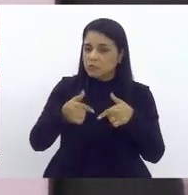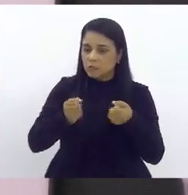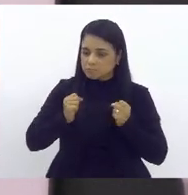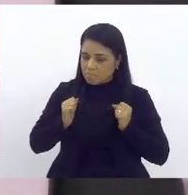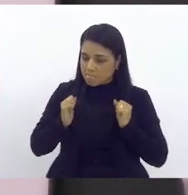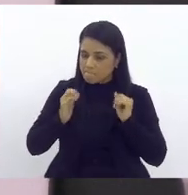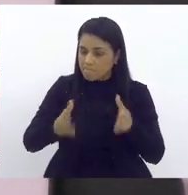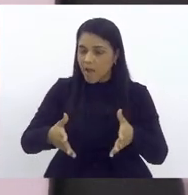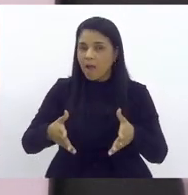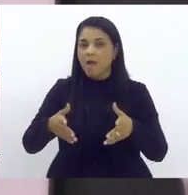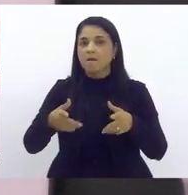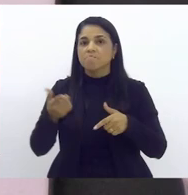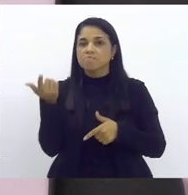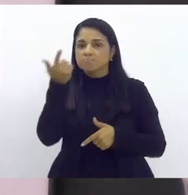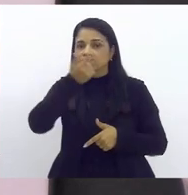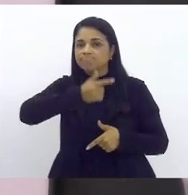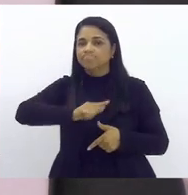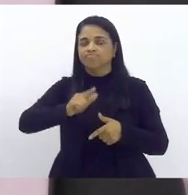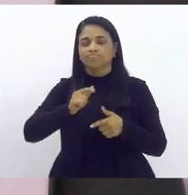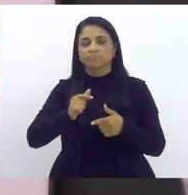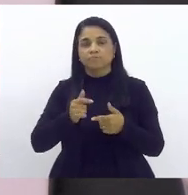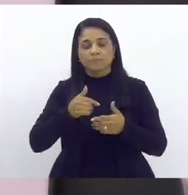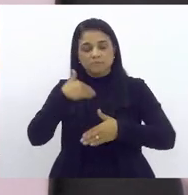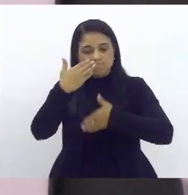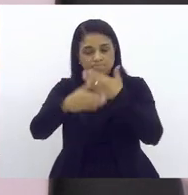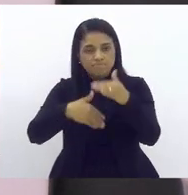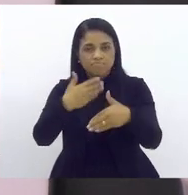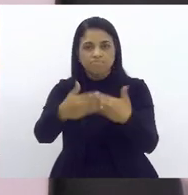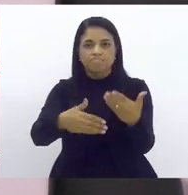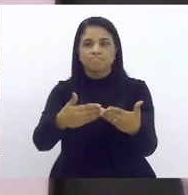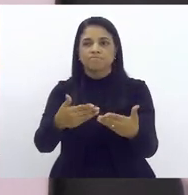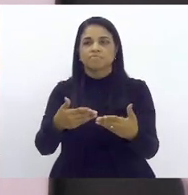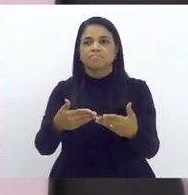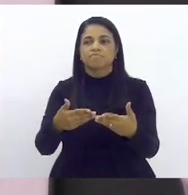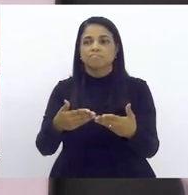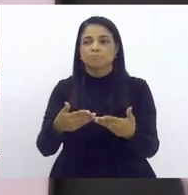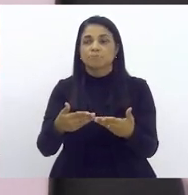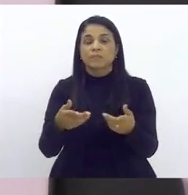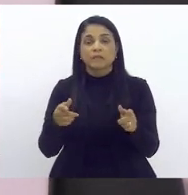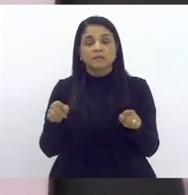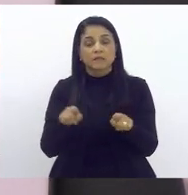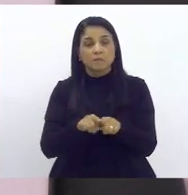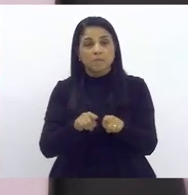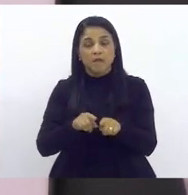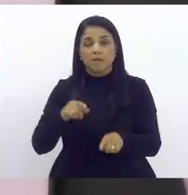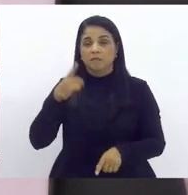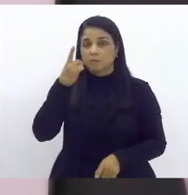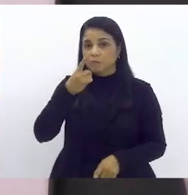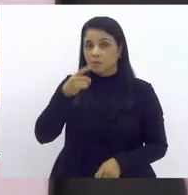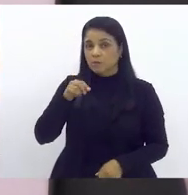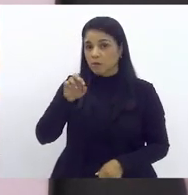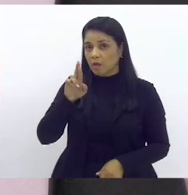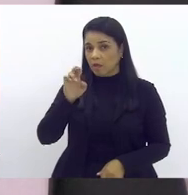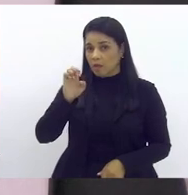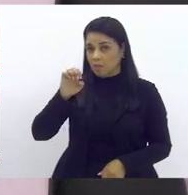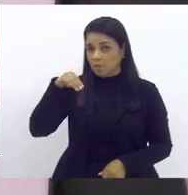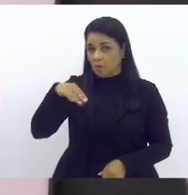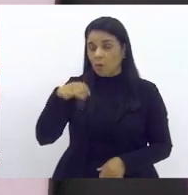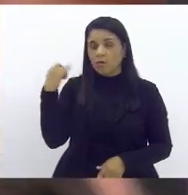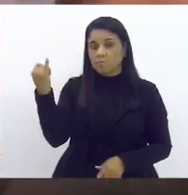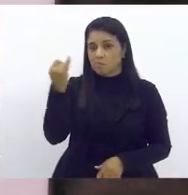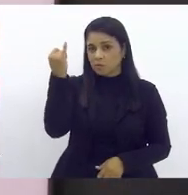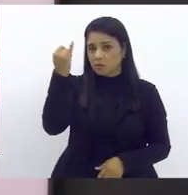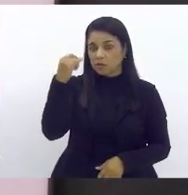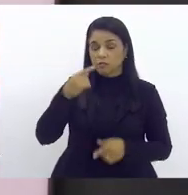sai daqui para poder levar adiante. E, além disso, Raymond, eu acho muito importante, com relação